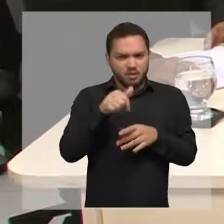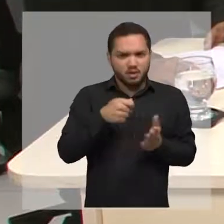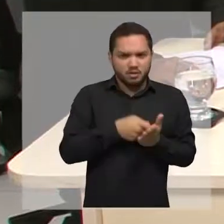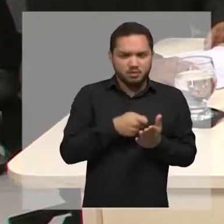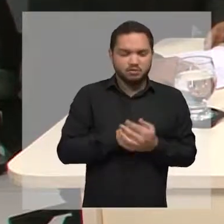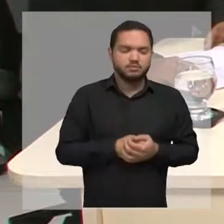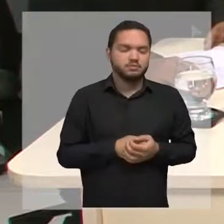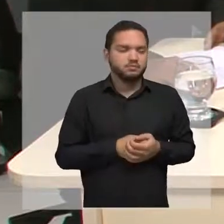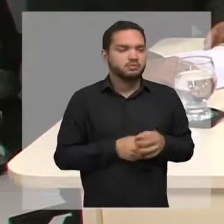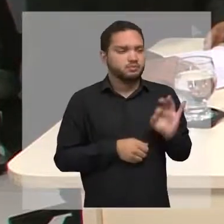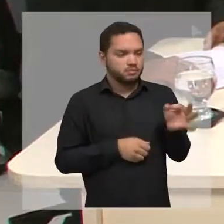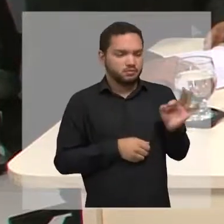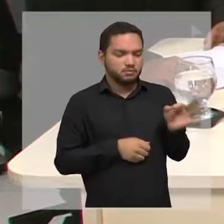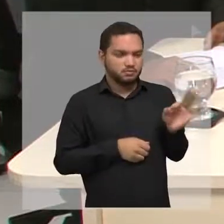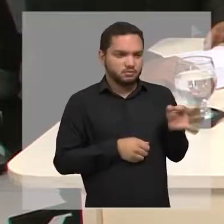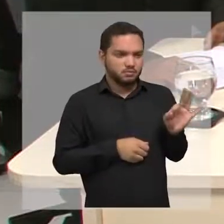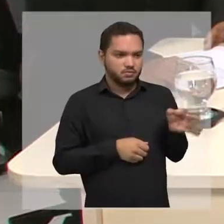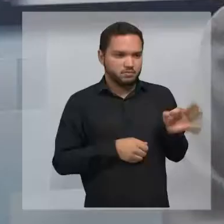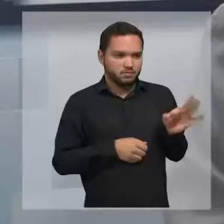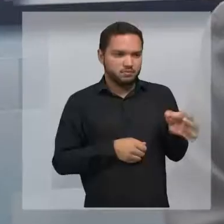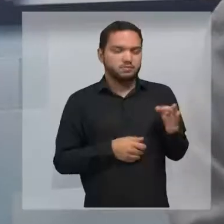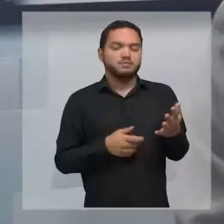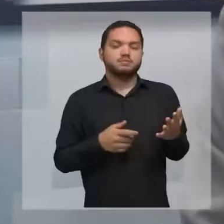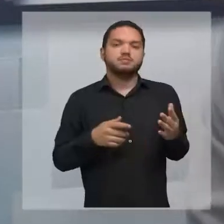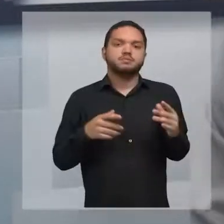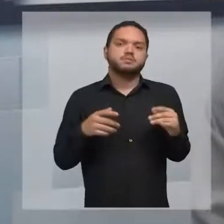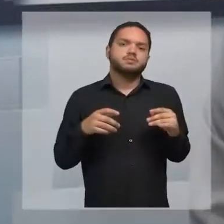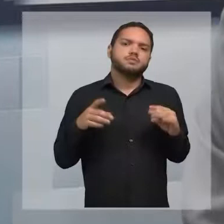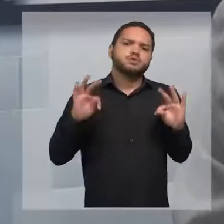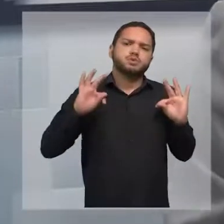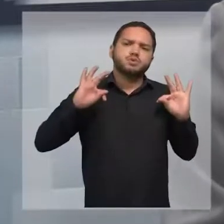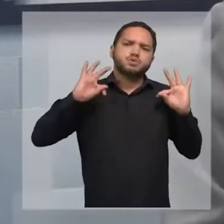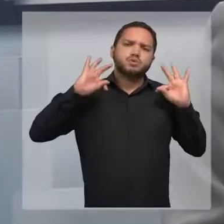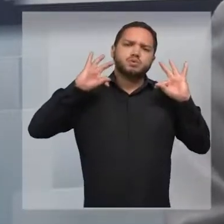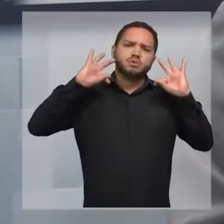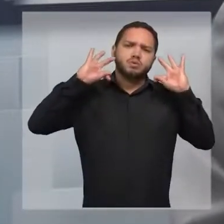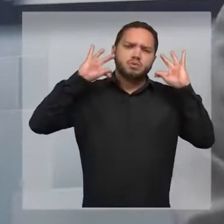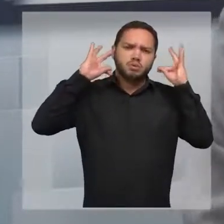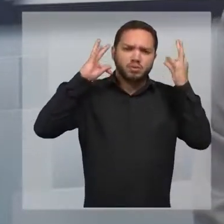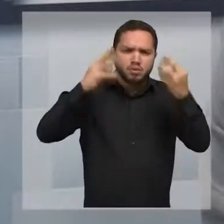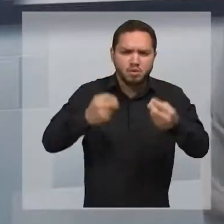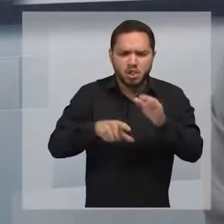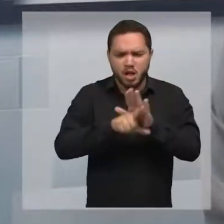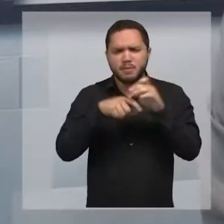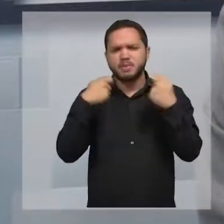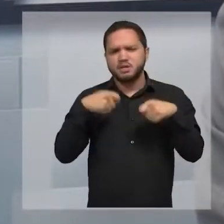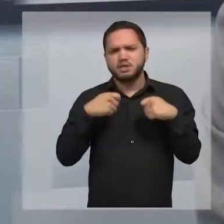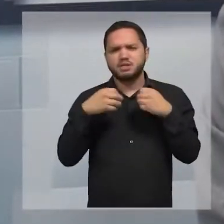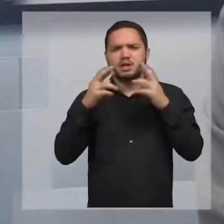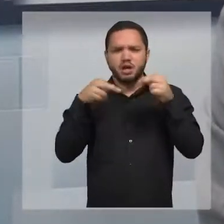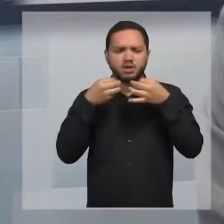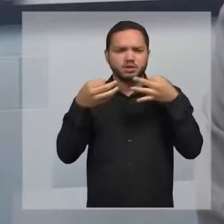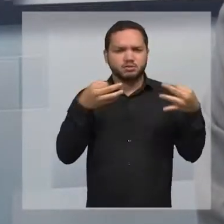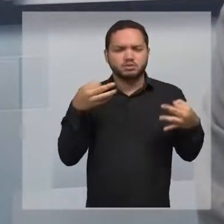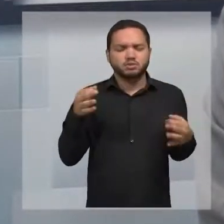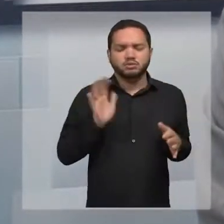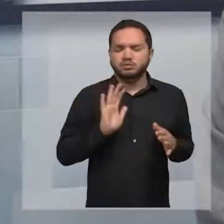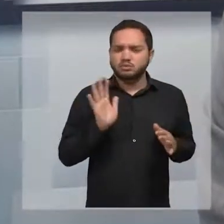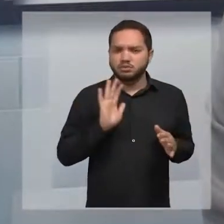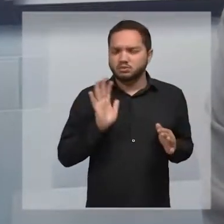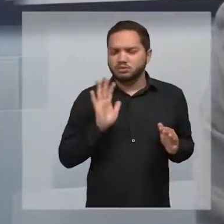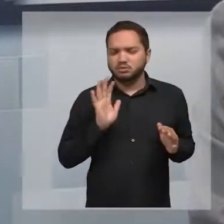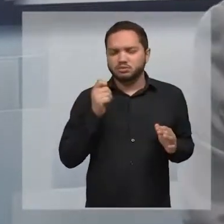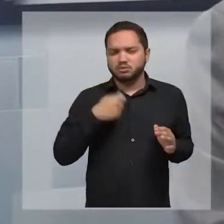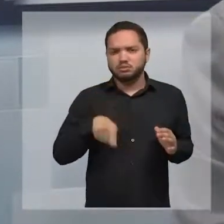é obrigatória. Isso. Não necessariamente todas as leis necessitam de audiência pública. Uhum. É